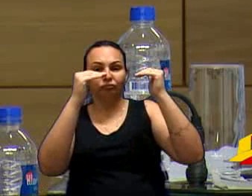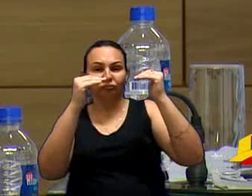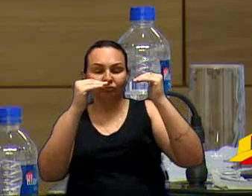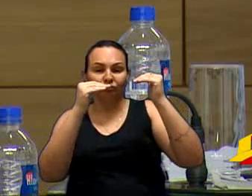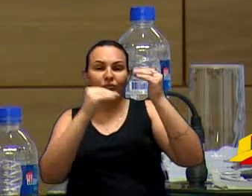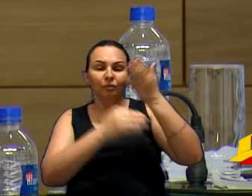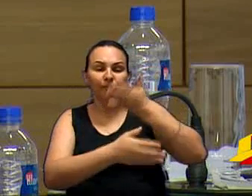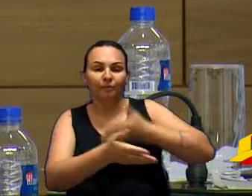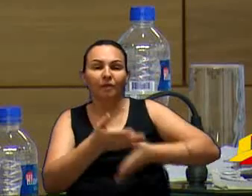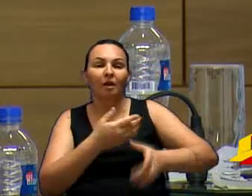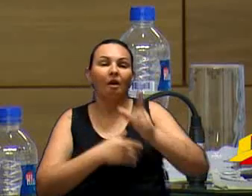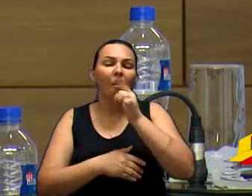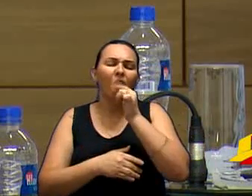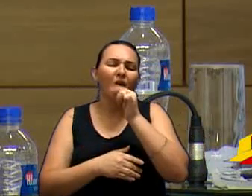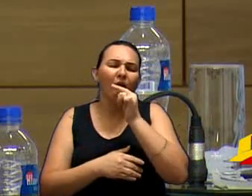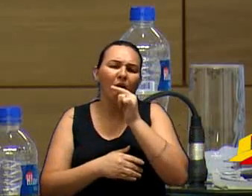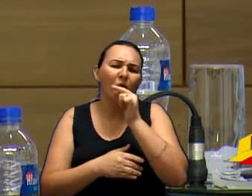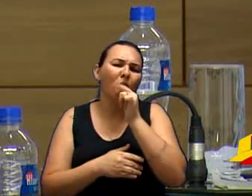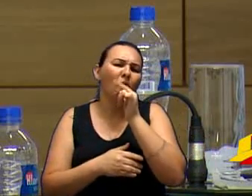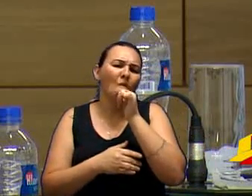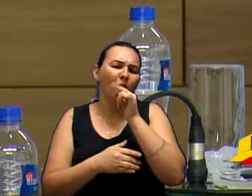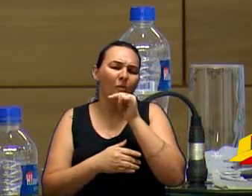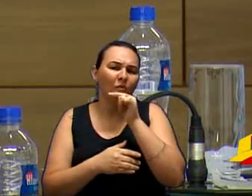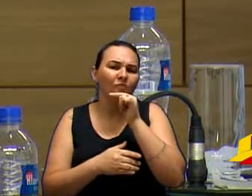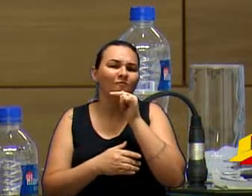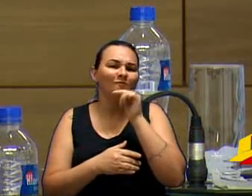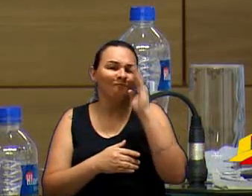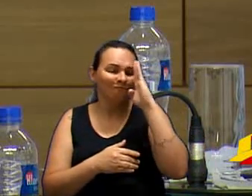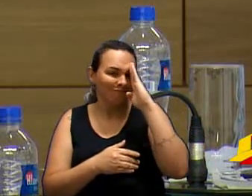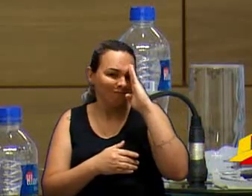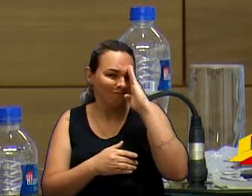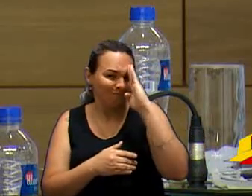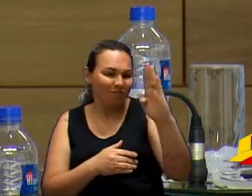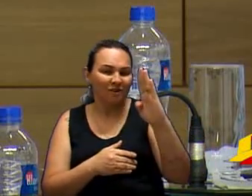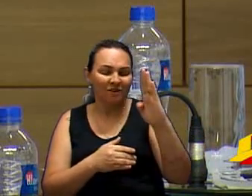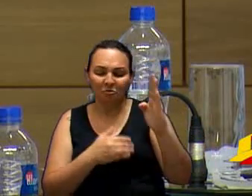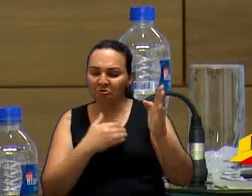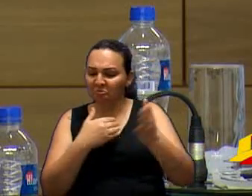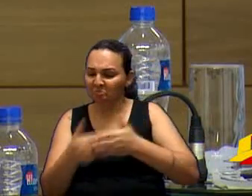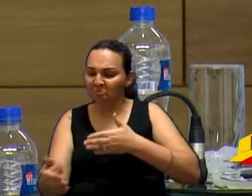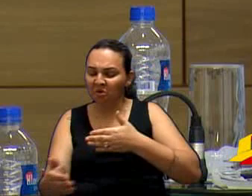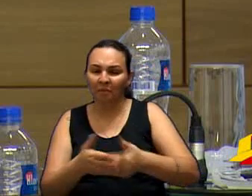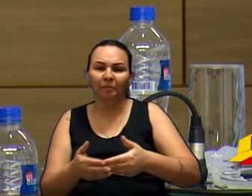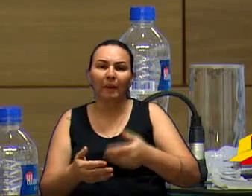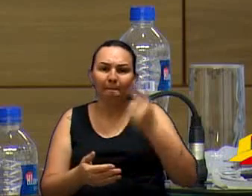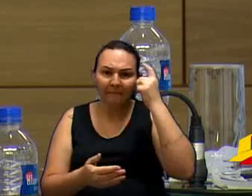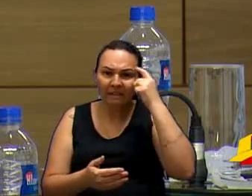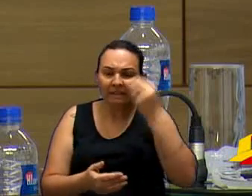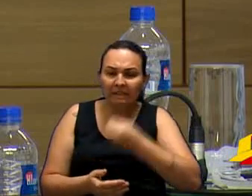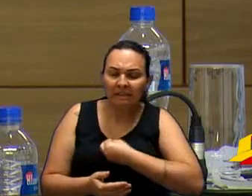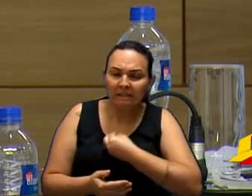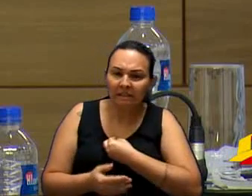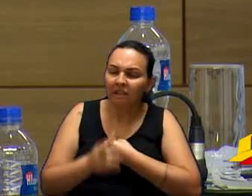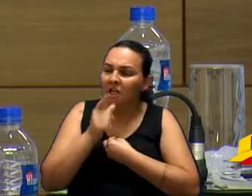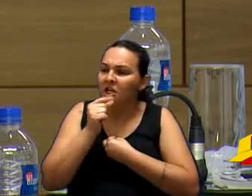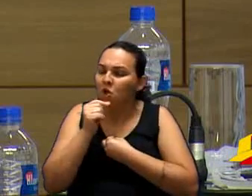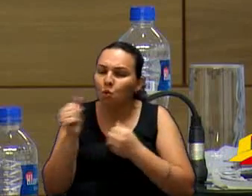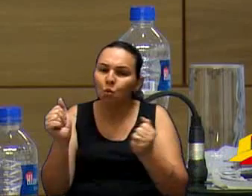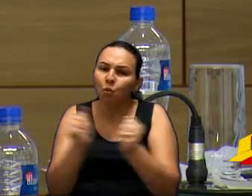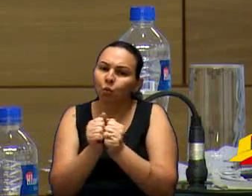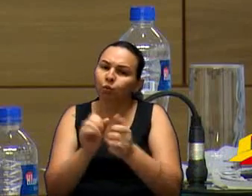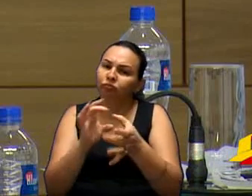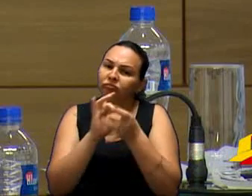do bem comum e água é a base para qualquer um se pensarem vida tem que pensar em água não só para nós seres humanos